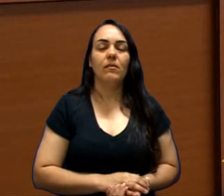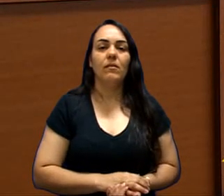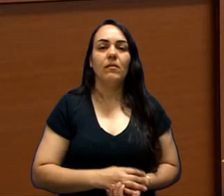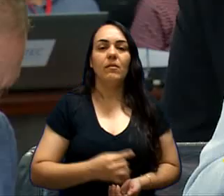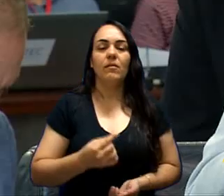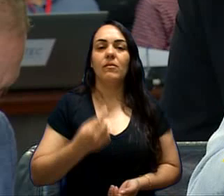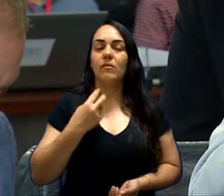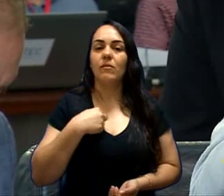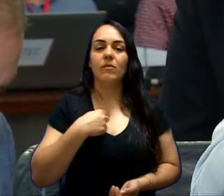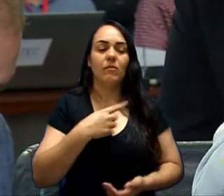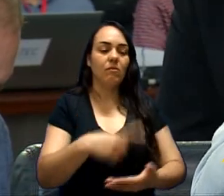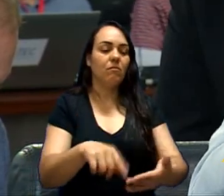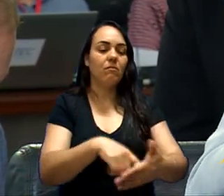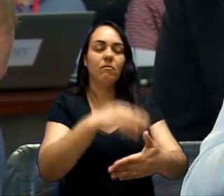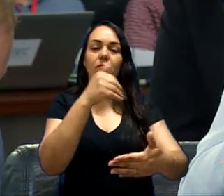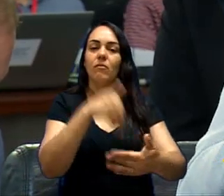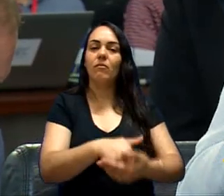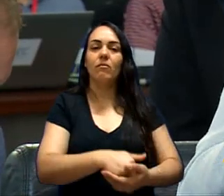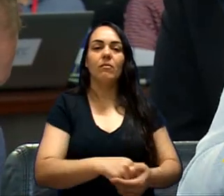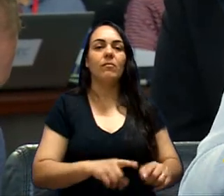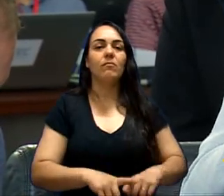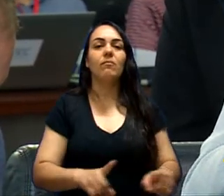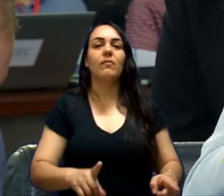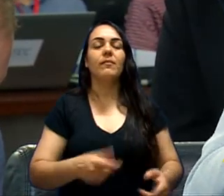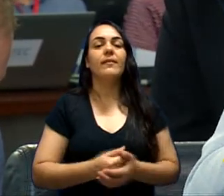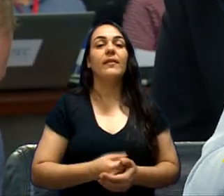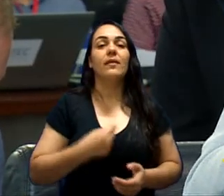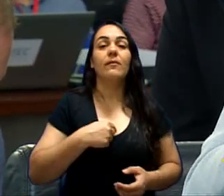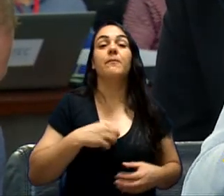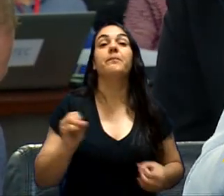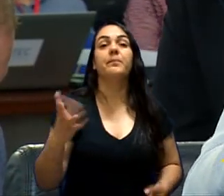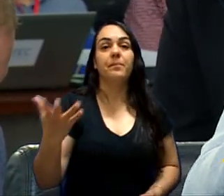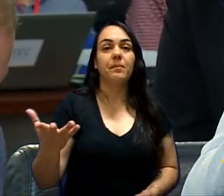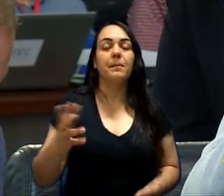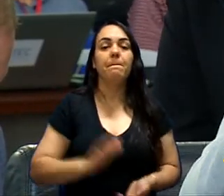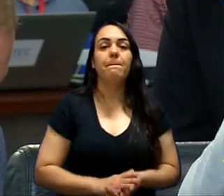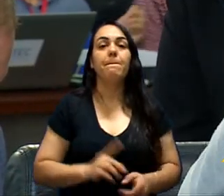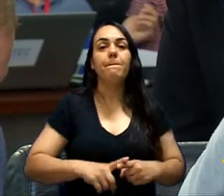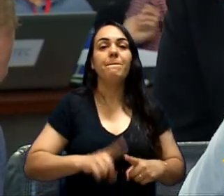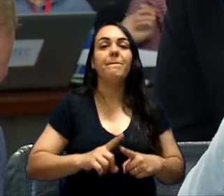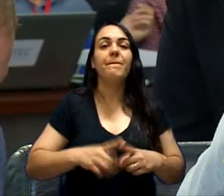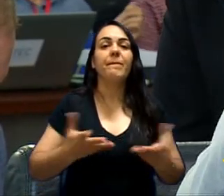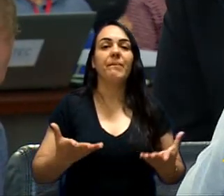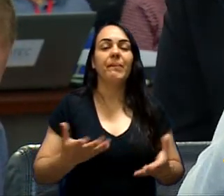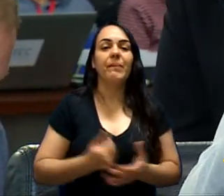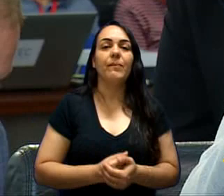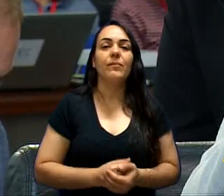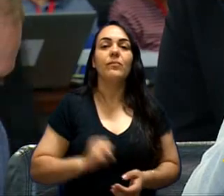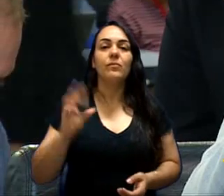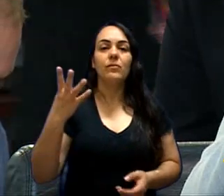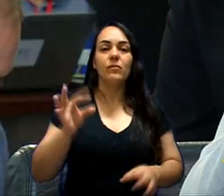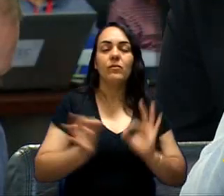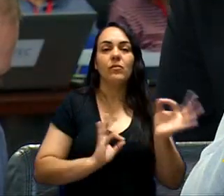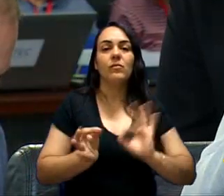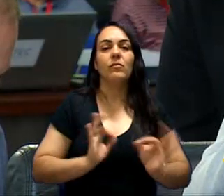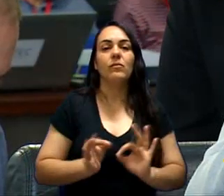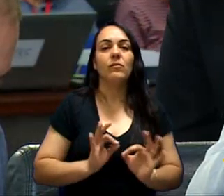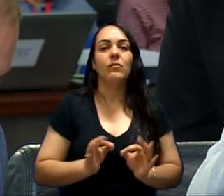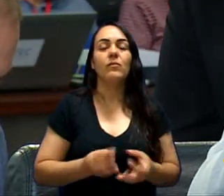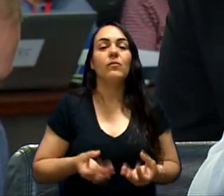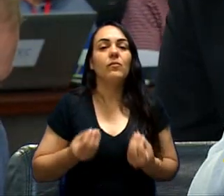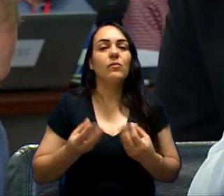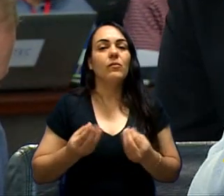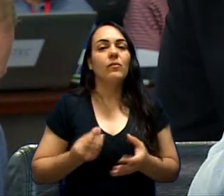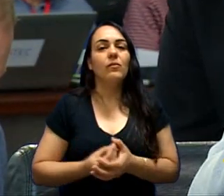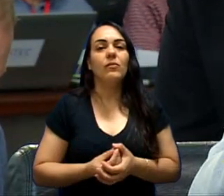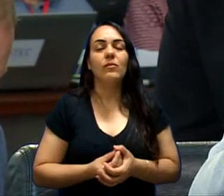É não ao veto, mas veja bem, o que aconteceu, Fernanda? Por que aconteceu esse projeto? Porque